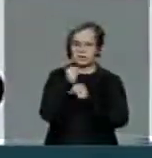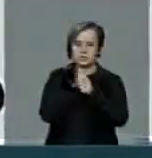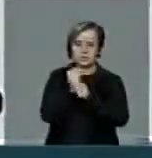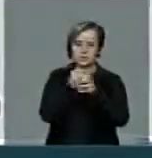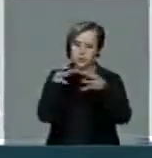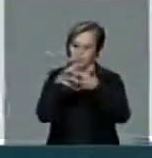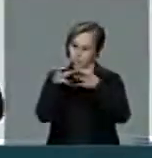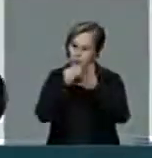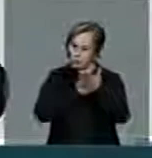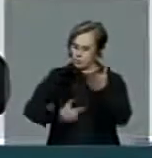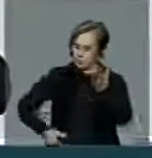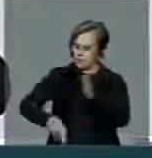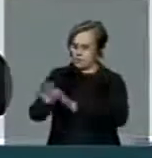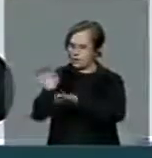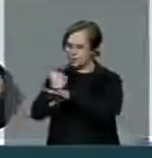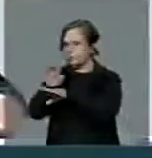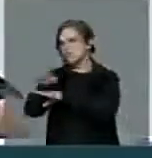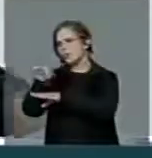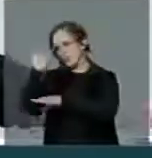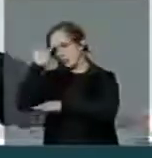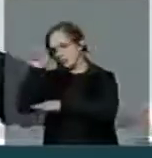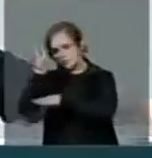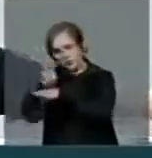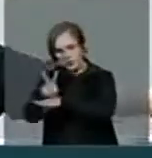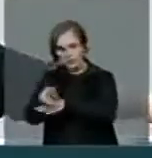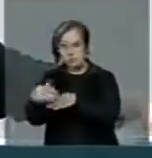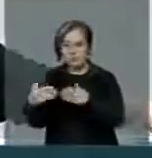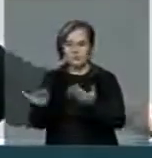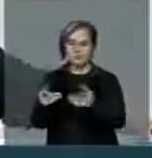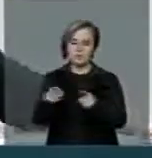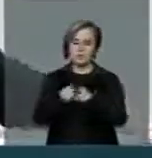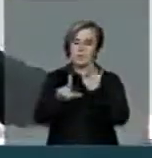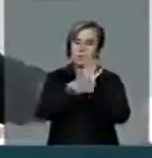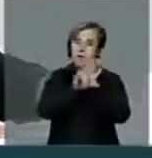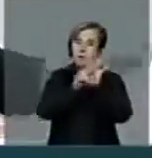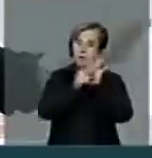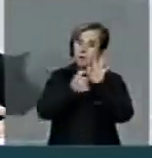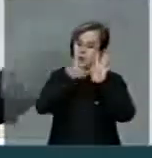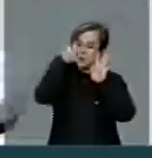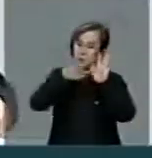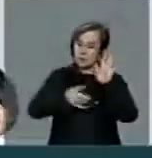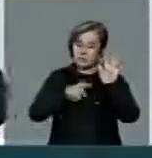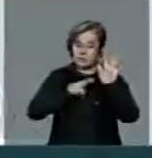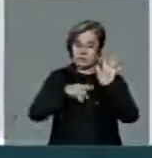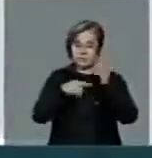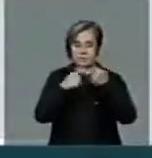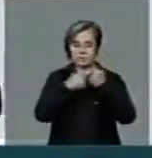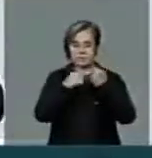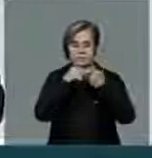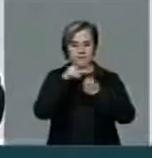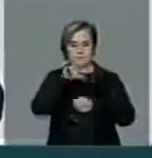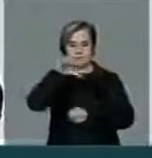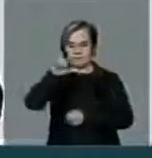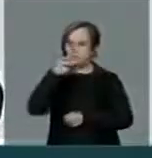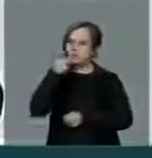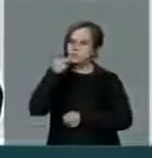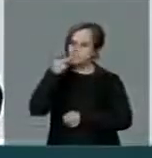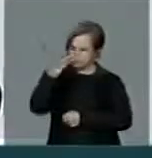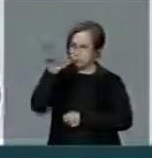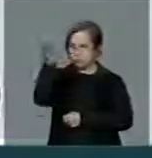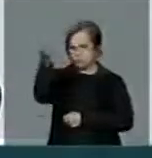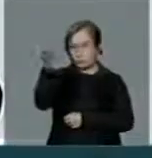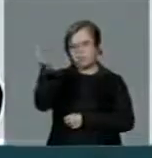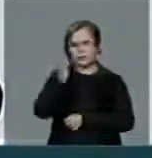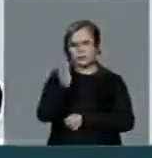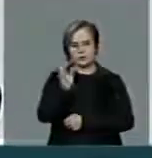estado vai definir. A regulamentação que é dita na lei, fala no artigo 59, que o senhor citou, tá,